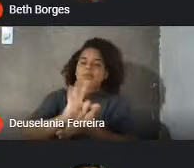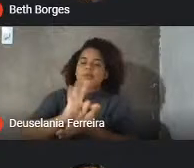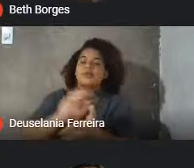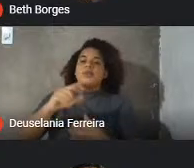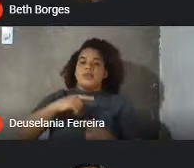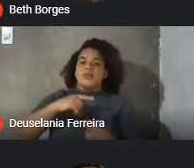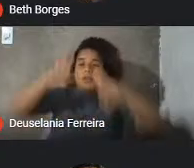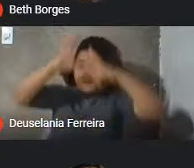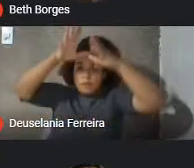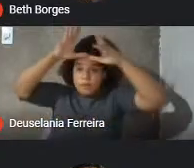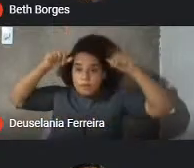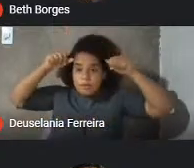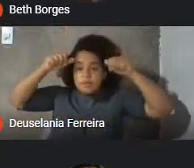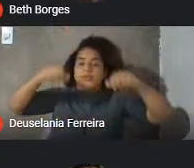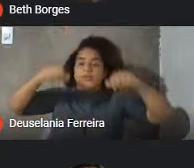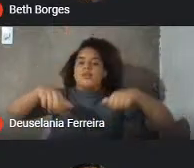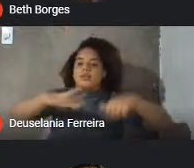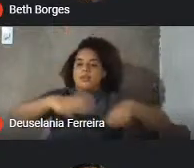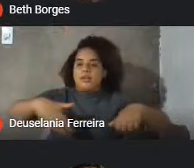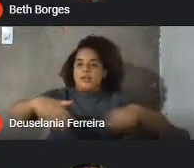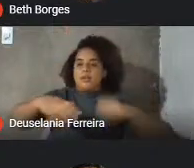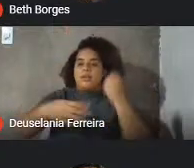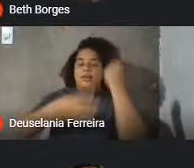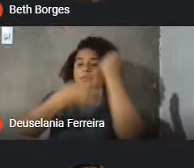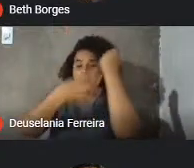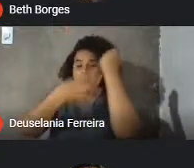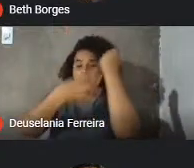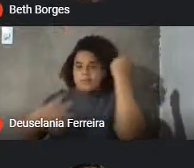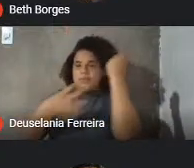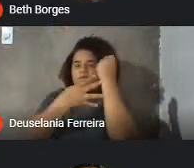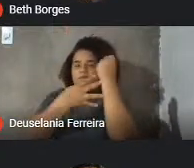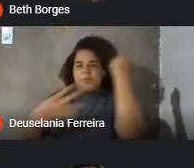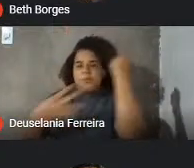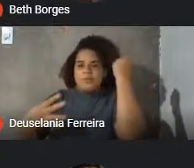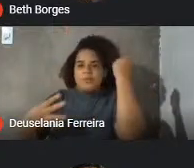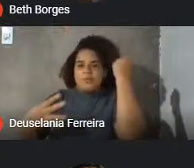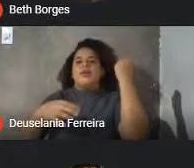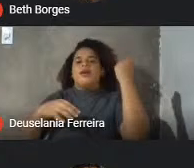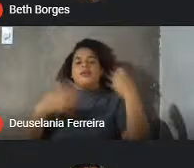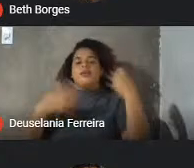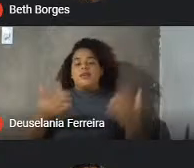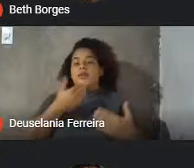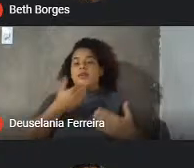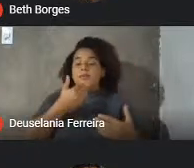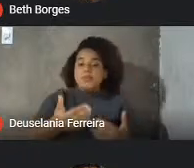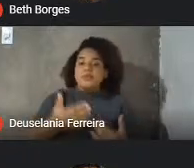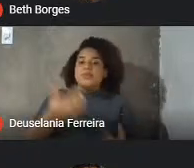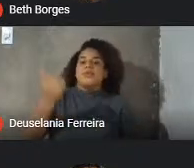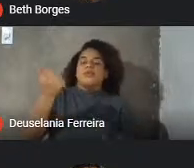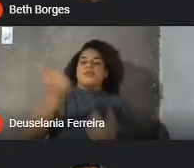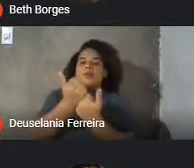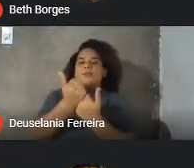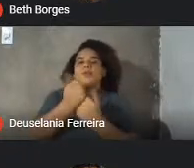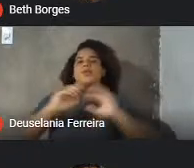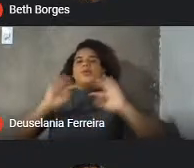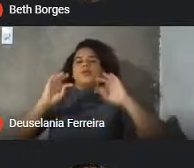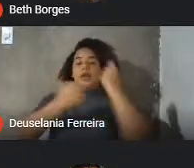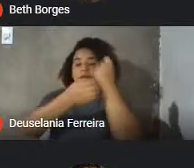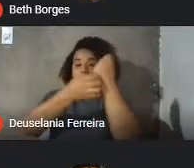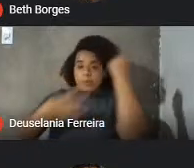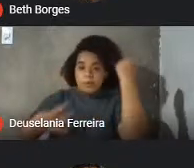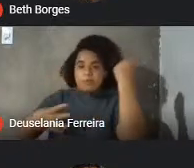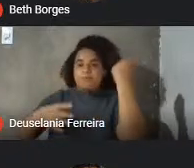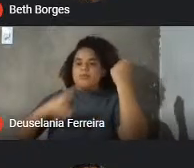de Psicologia foi atrás a pedir apoio e eles estão deixando a ponte toda azul, em homenagem a